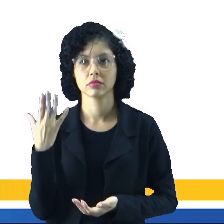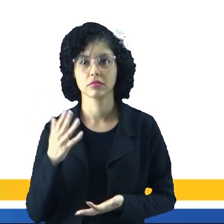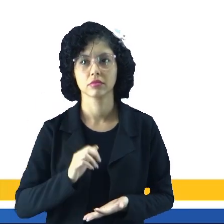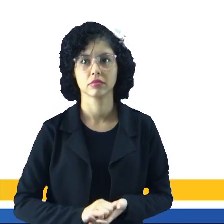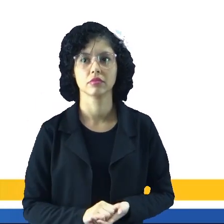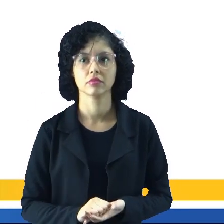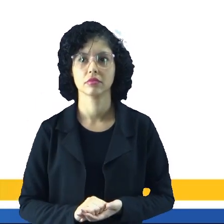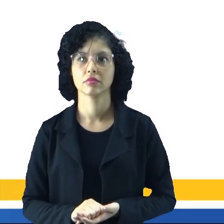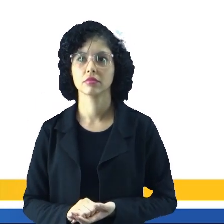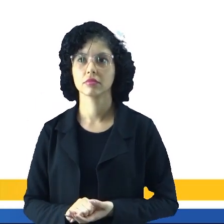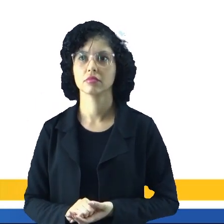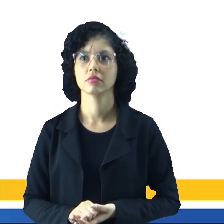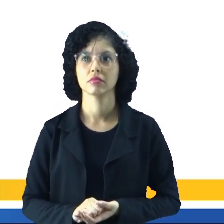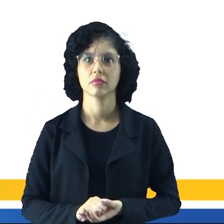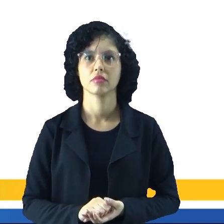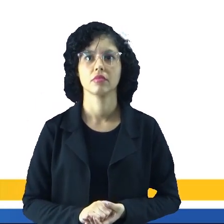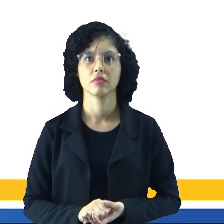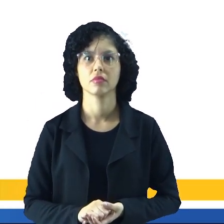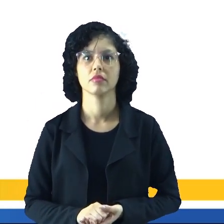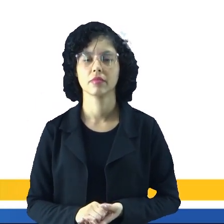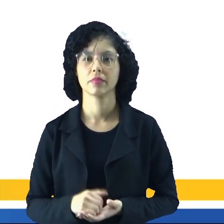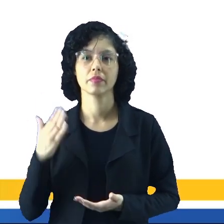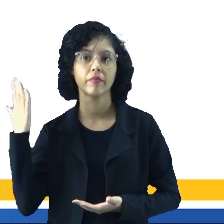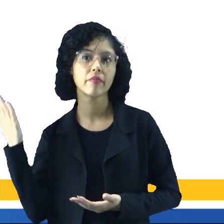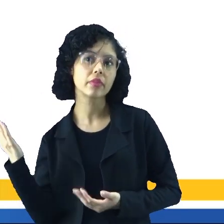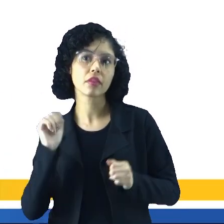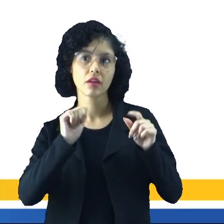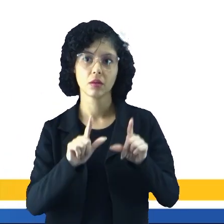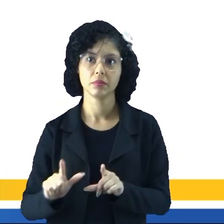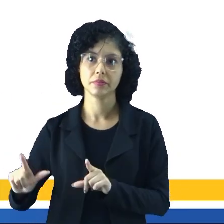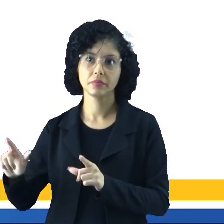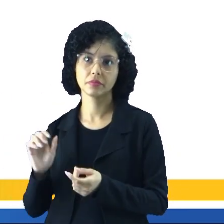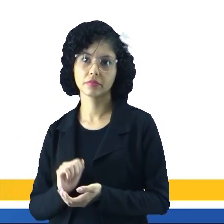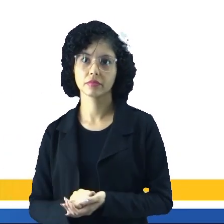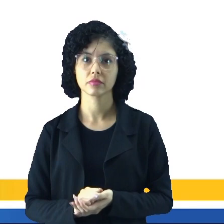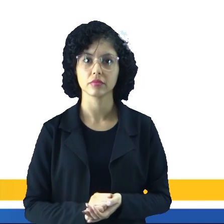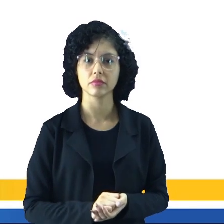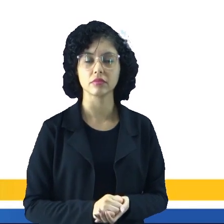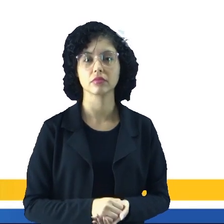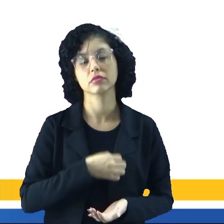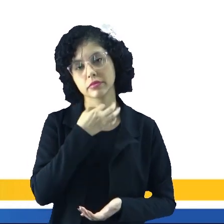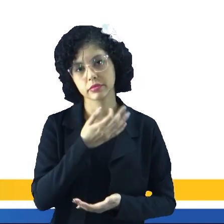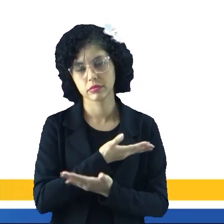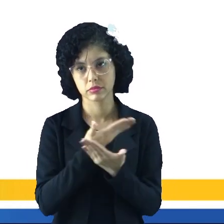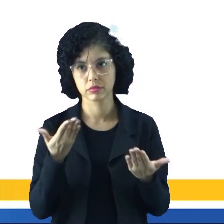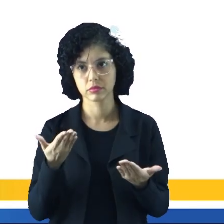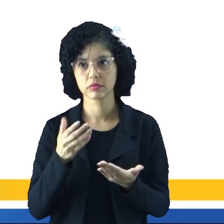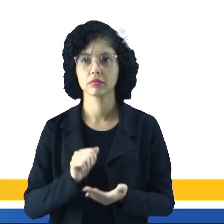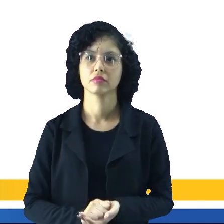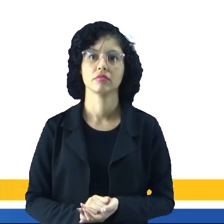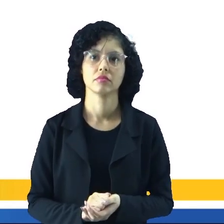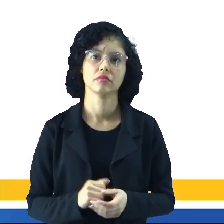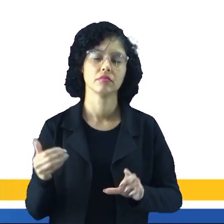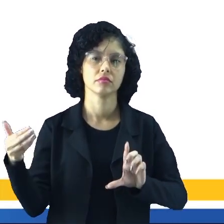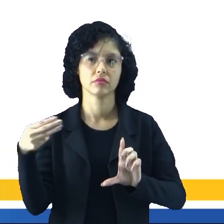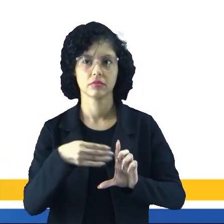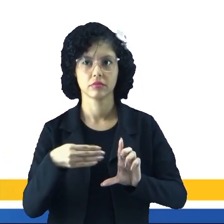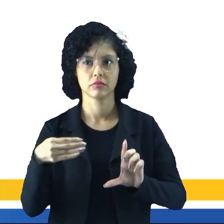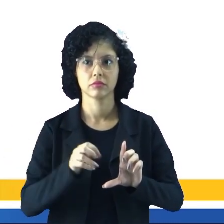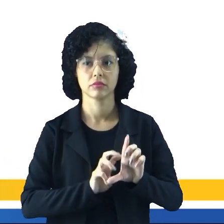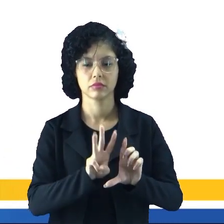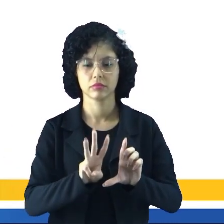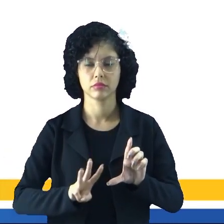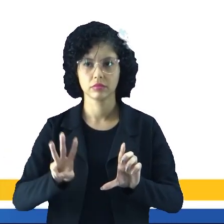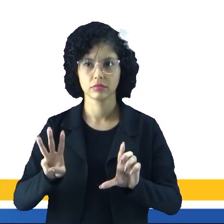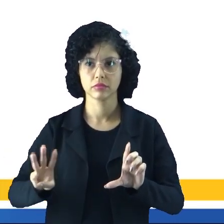acontece ao nosso redor. Nós temos aqui no slide também as sugestões para vocês, tá? Vamos deixar